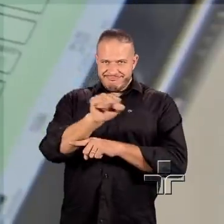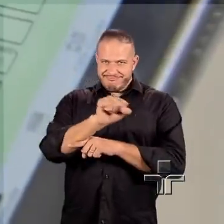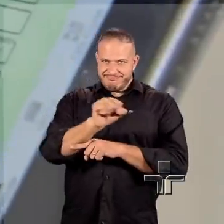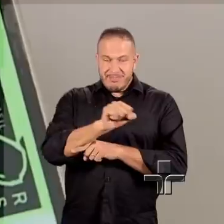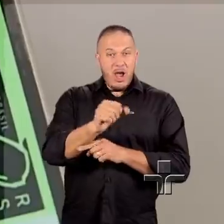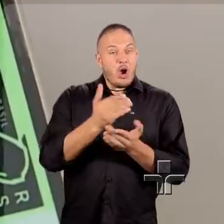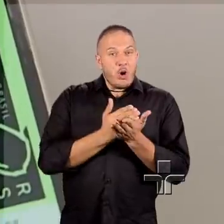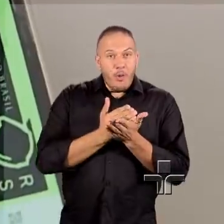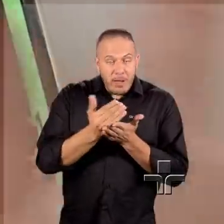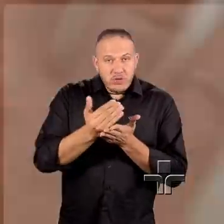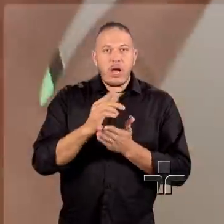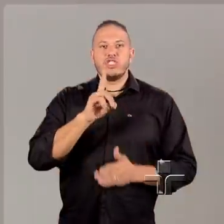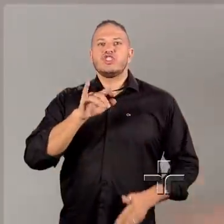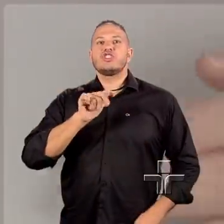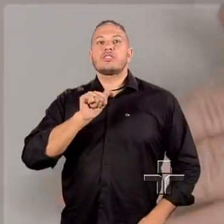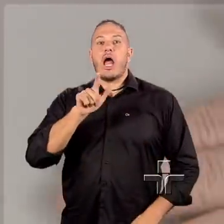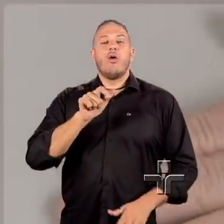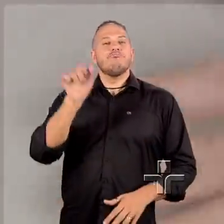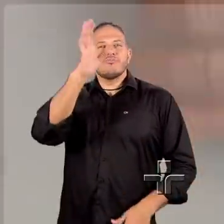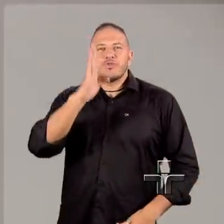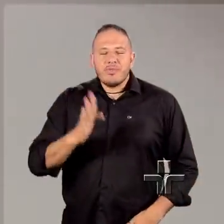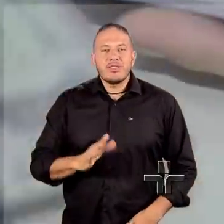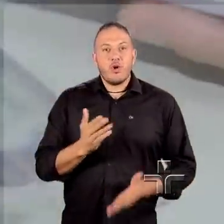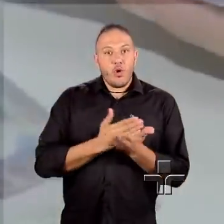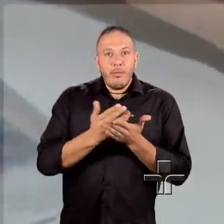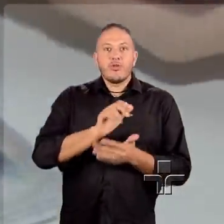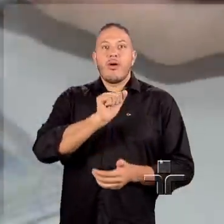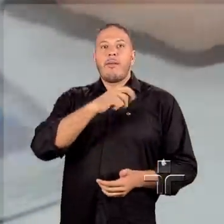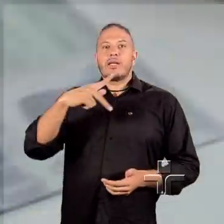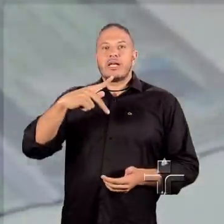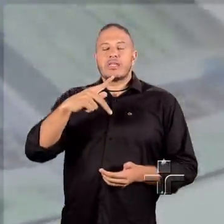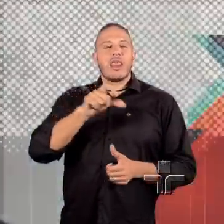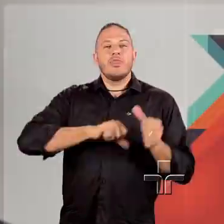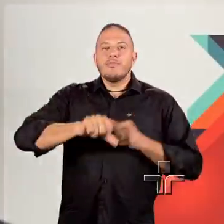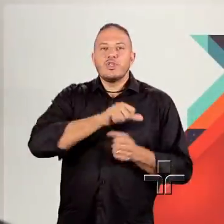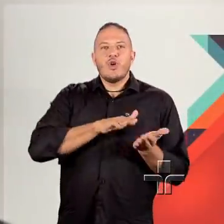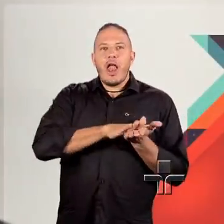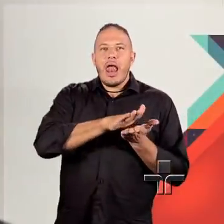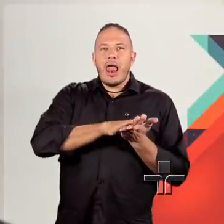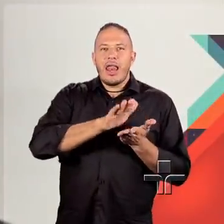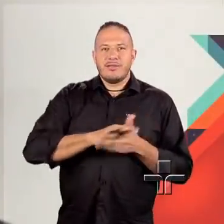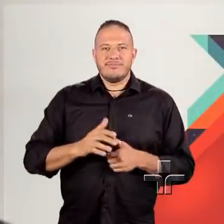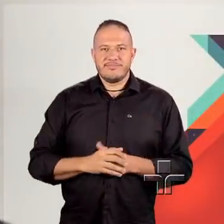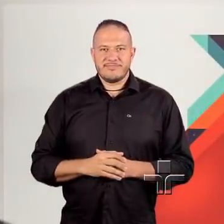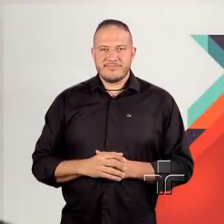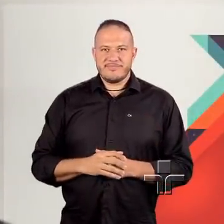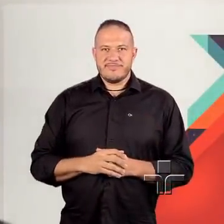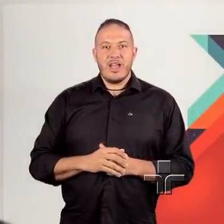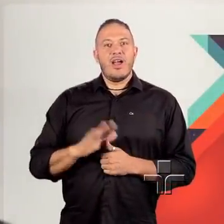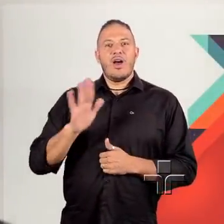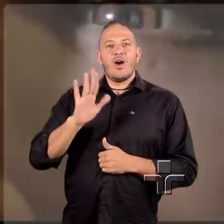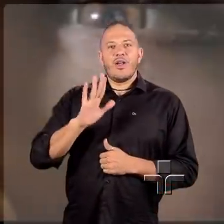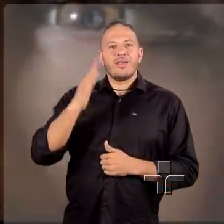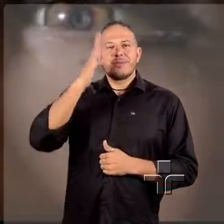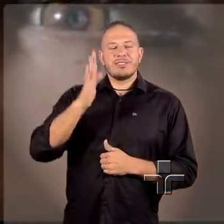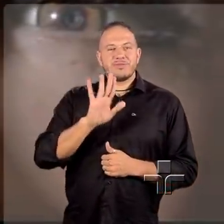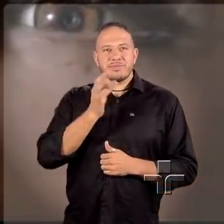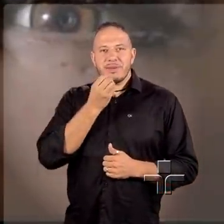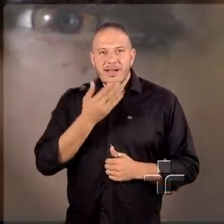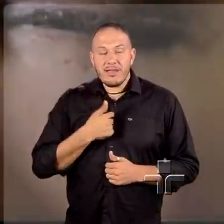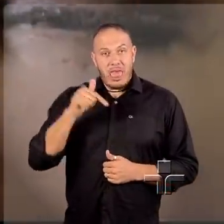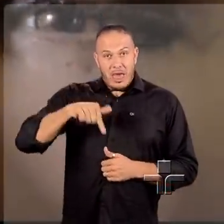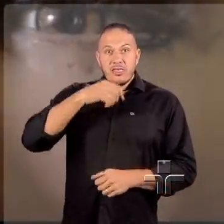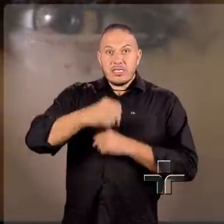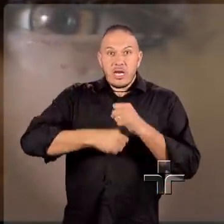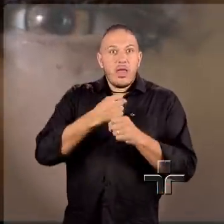a valer em todo o país. O aplicativo passou a substituir a versão impressa. Hello, Brazil. How are you doing? Neste ano, o